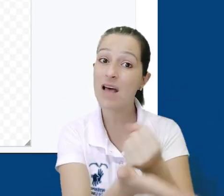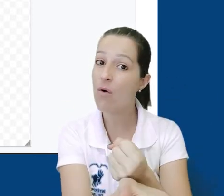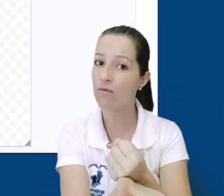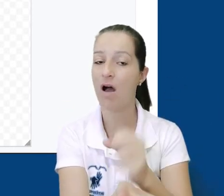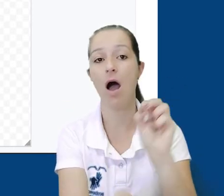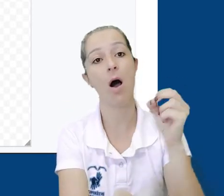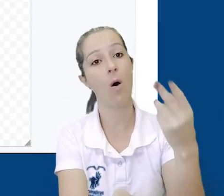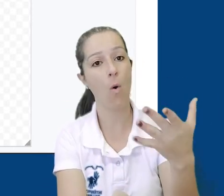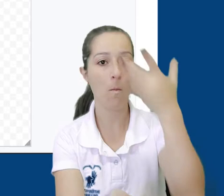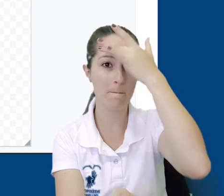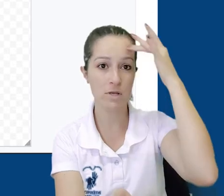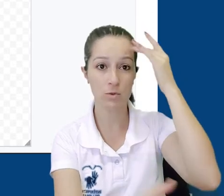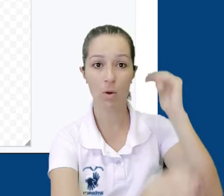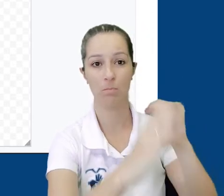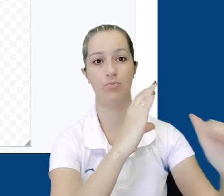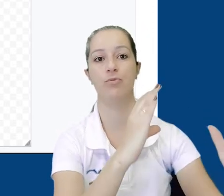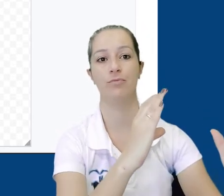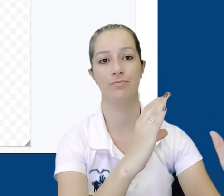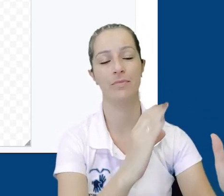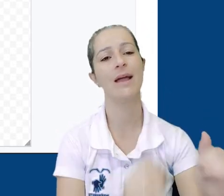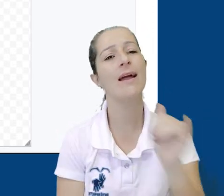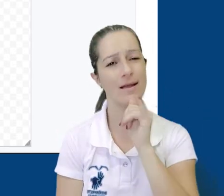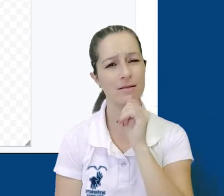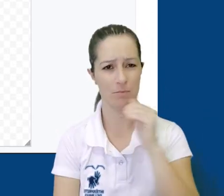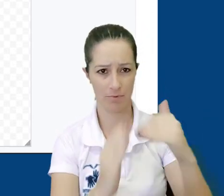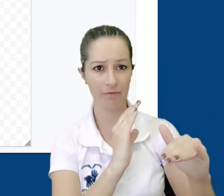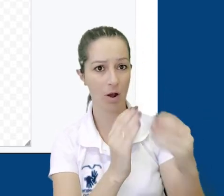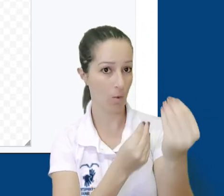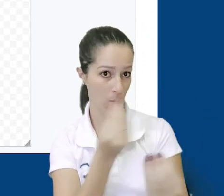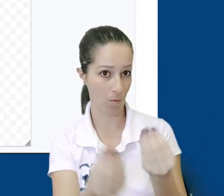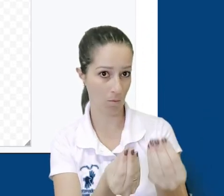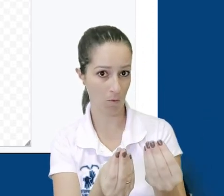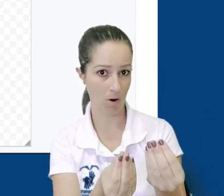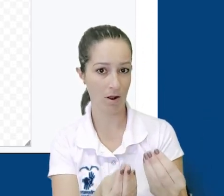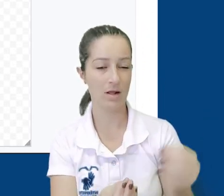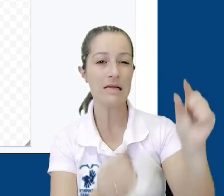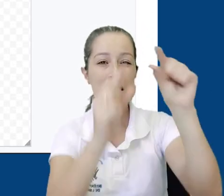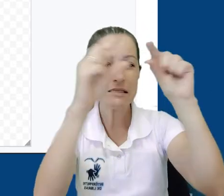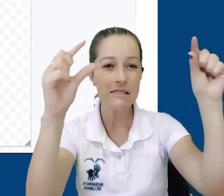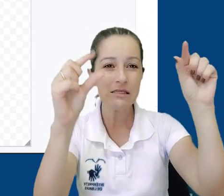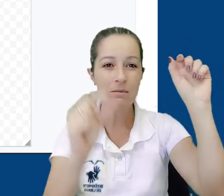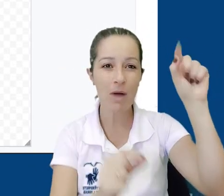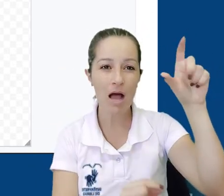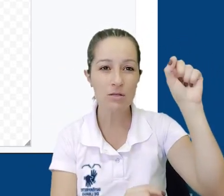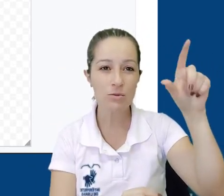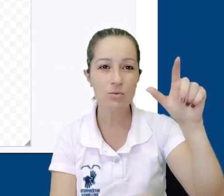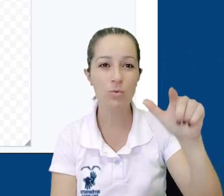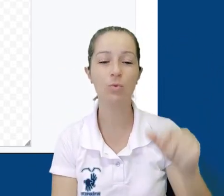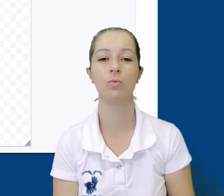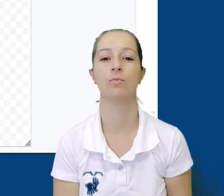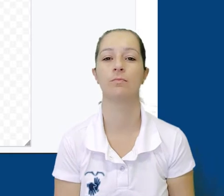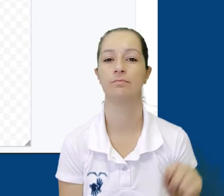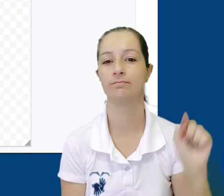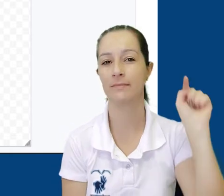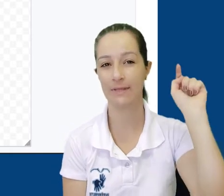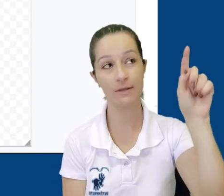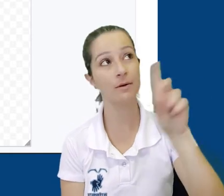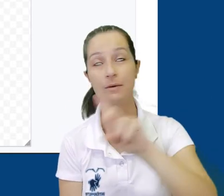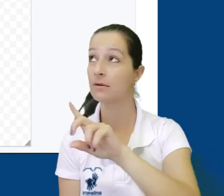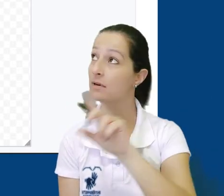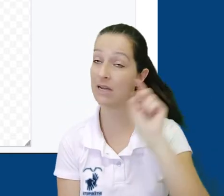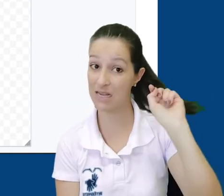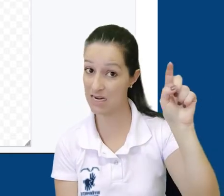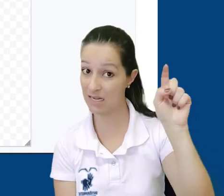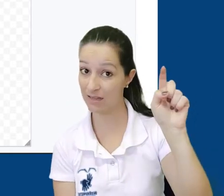salvá-lo ou compartilhado vamos começar com o compartilhamento para isso devemos clicar no botão azul escrito compartilhar